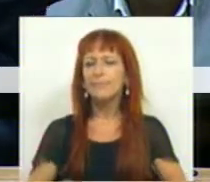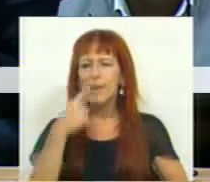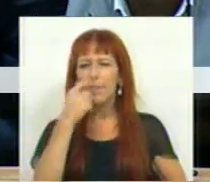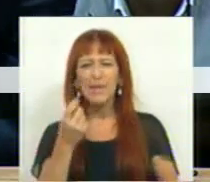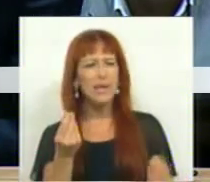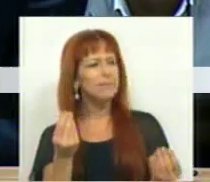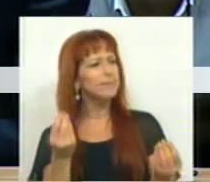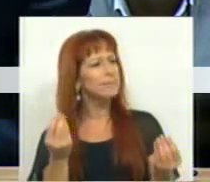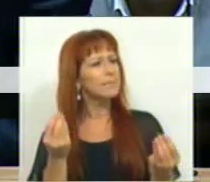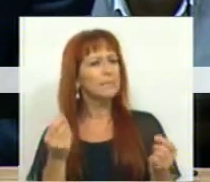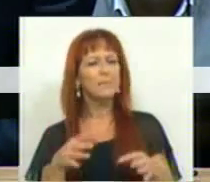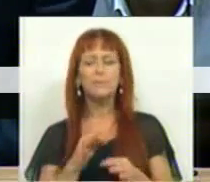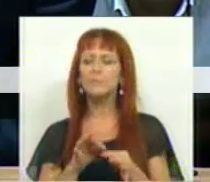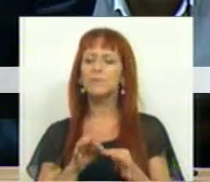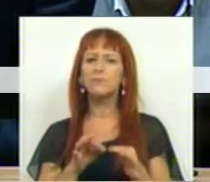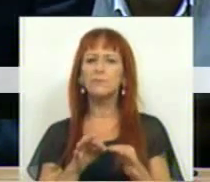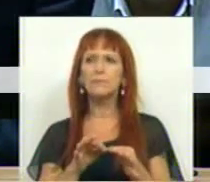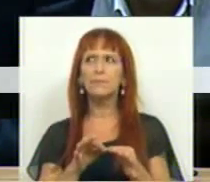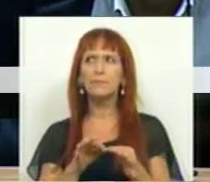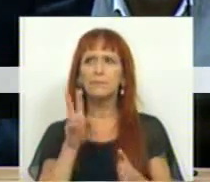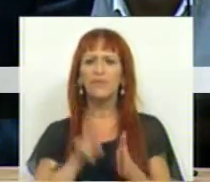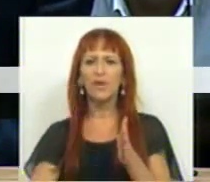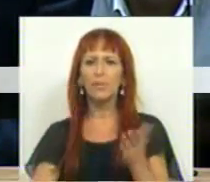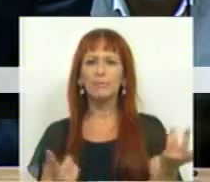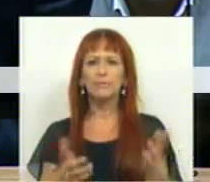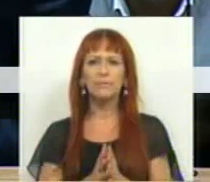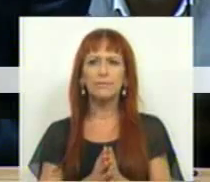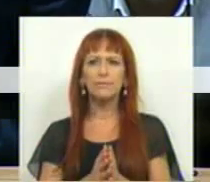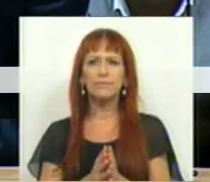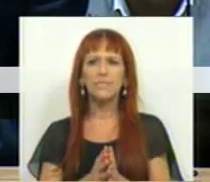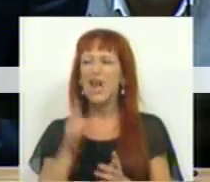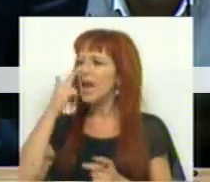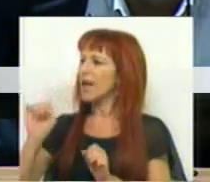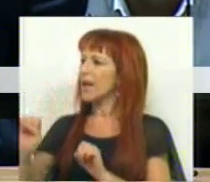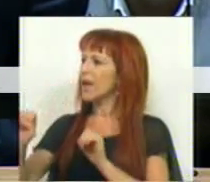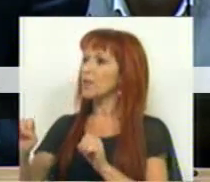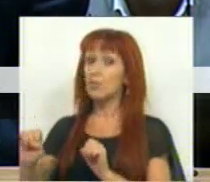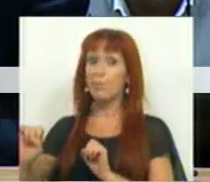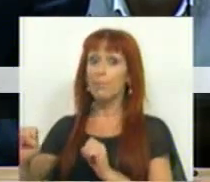parecia uma cerimónia fúnebre. Nem os debutantes ministros